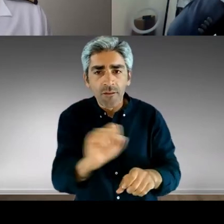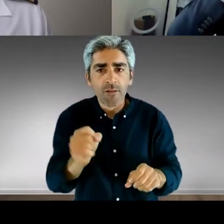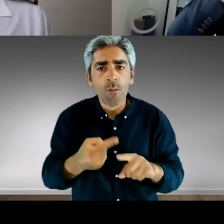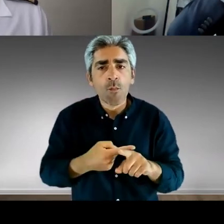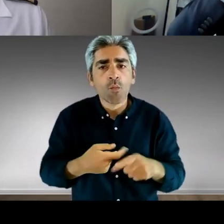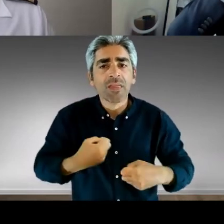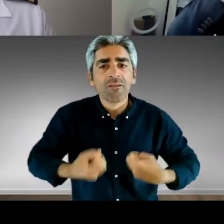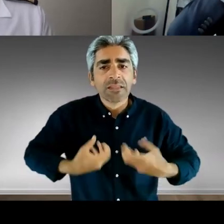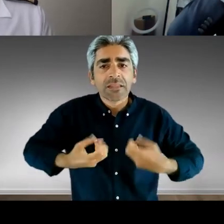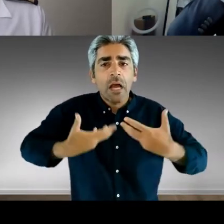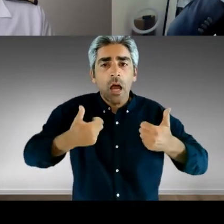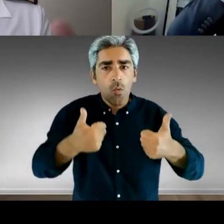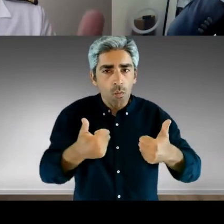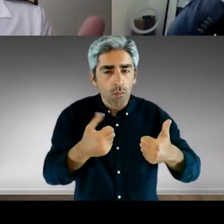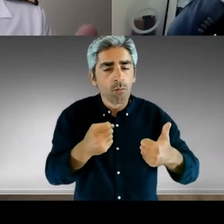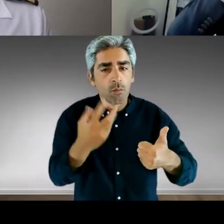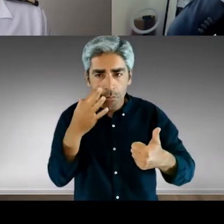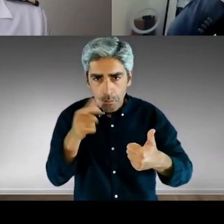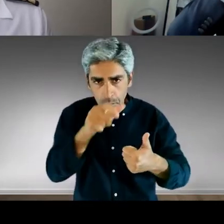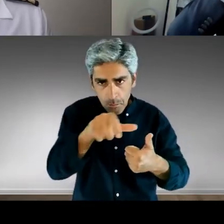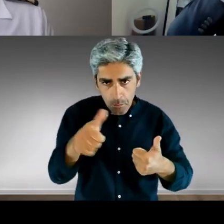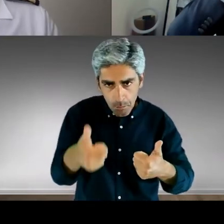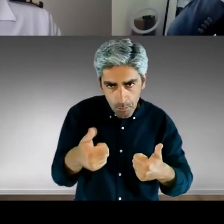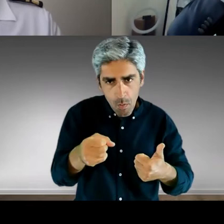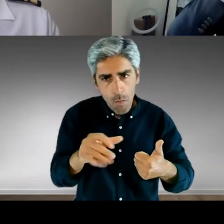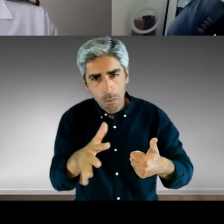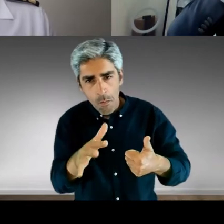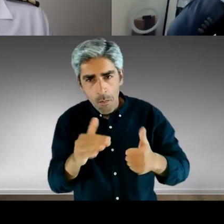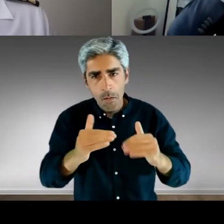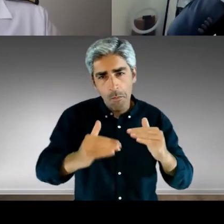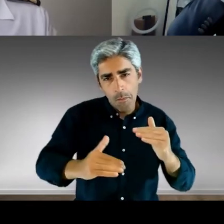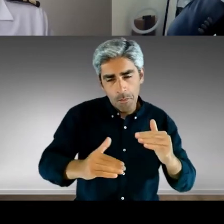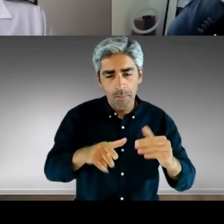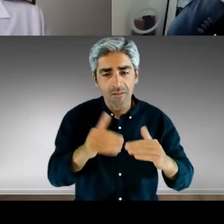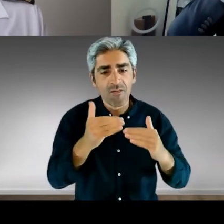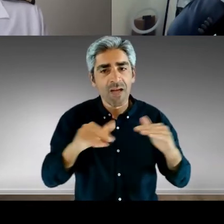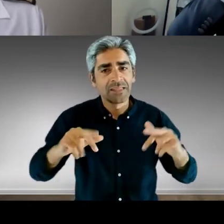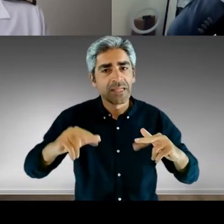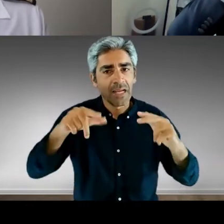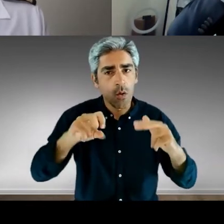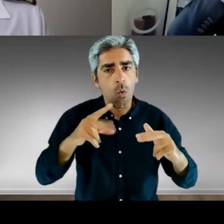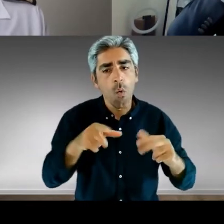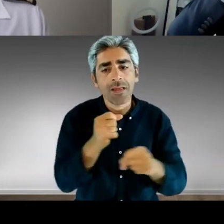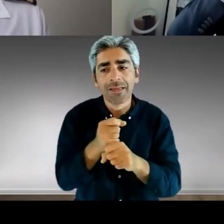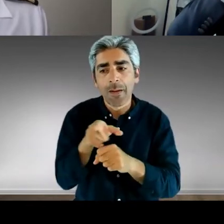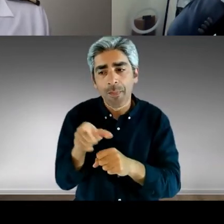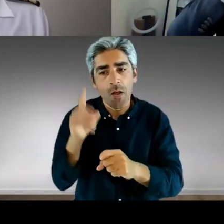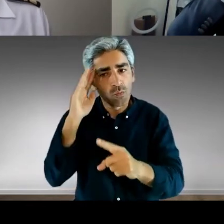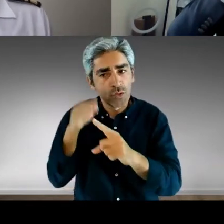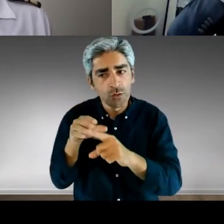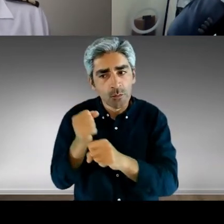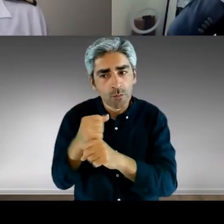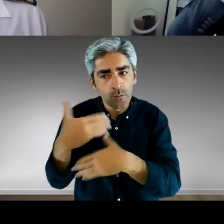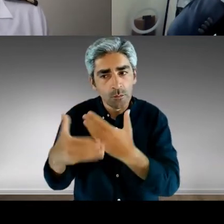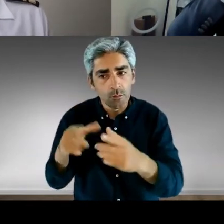pessoa está automotivada ou menos motivada naquela fase da sua carreira ou para aquela tarefa ou missão. E